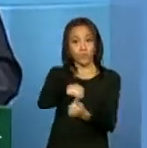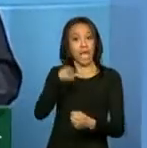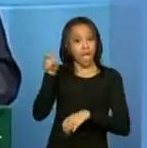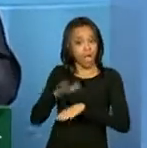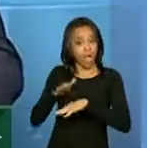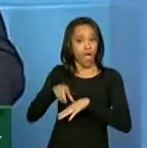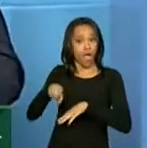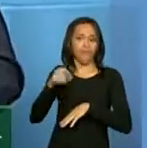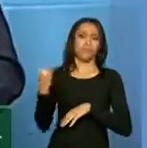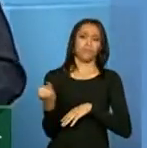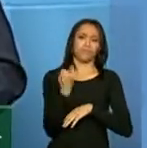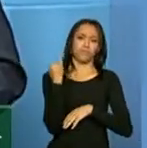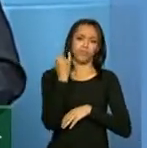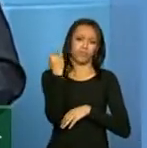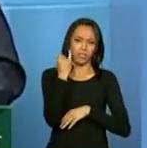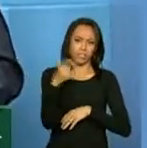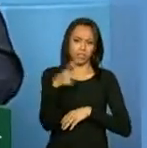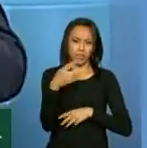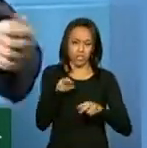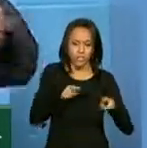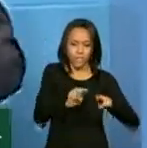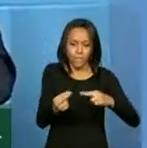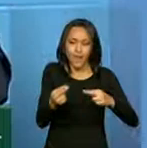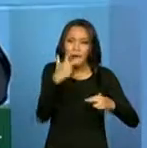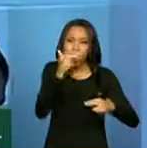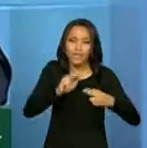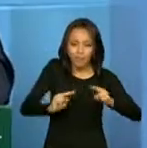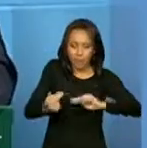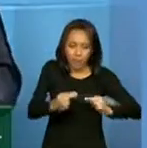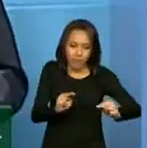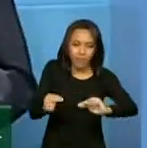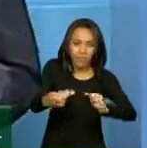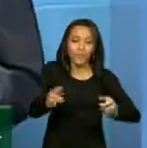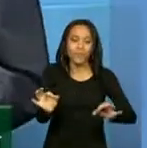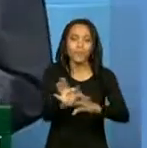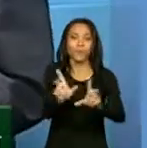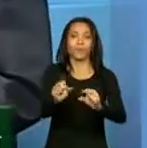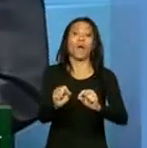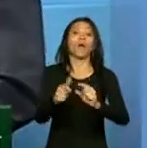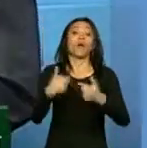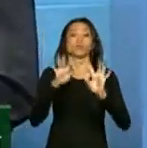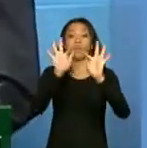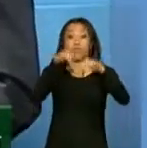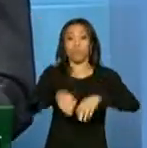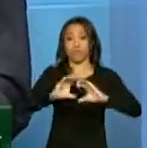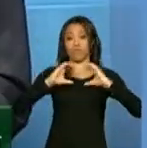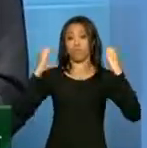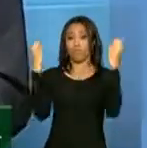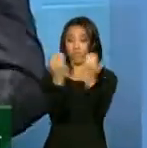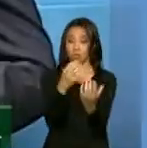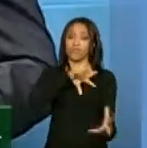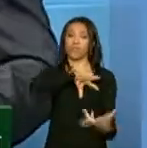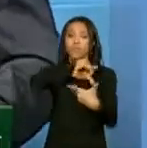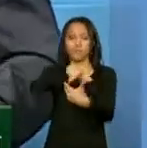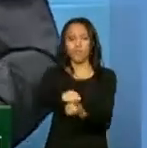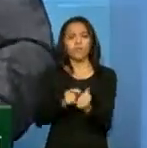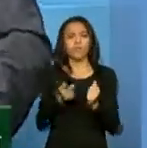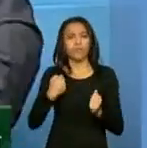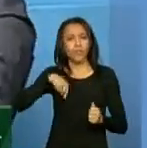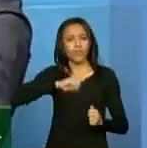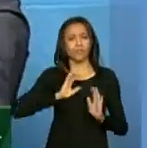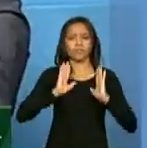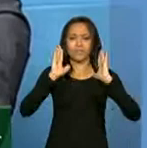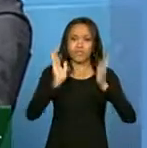peça fundamental desse quebra-cabeças. Nós estamos aqui chegando ao final dessa terceira conferência global e já